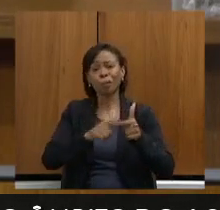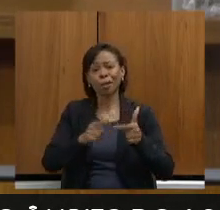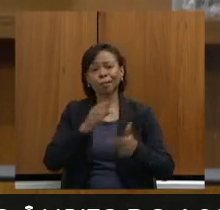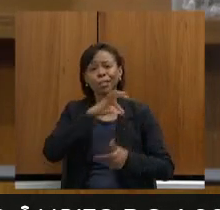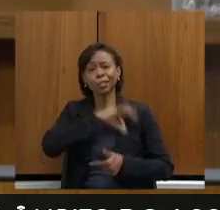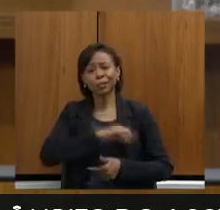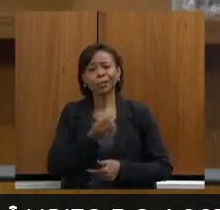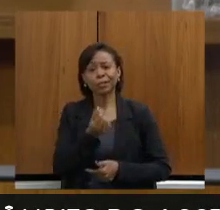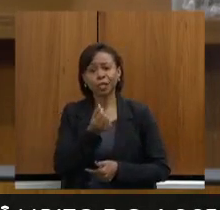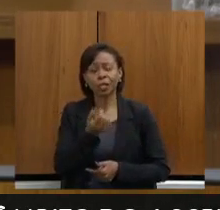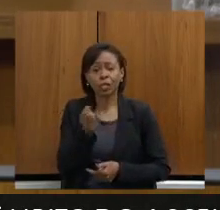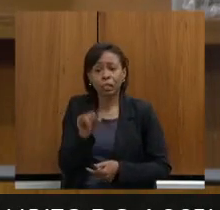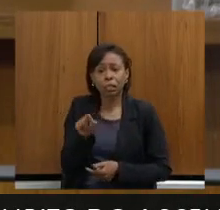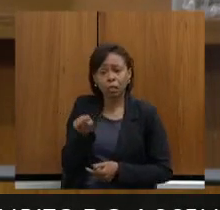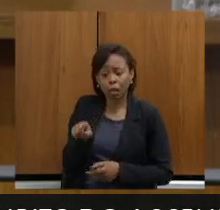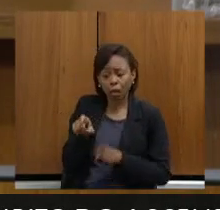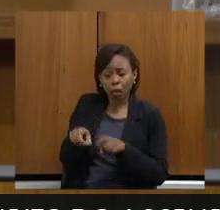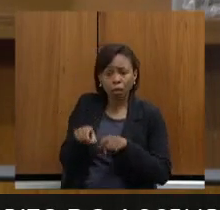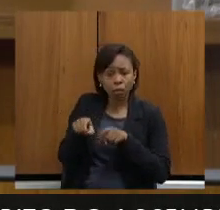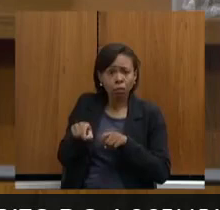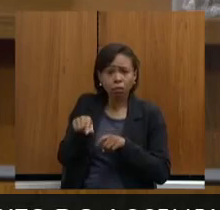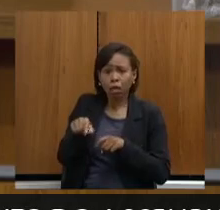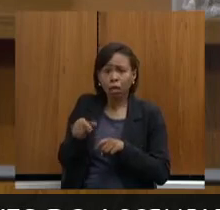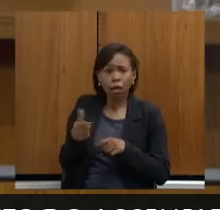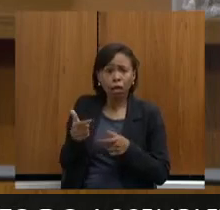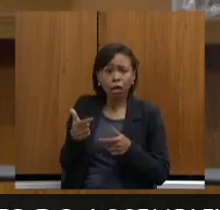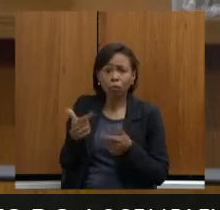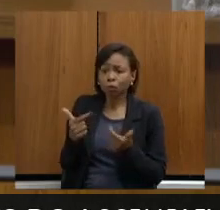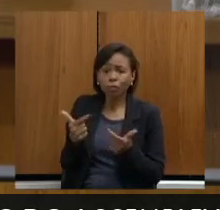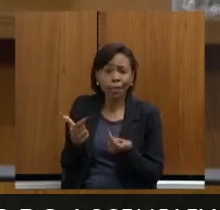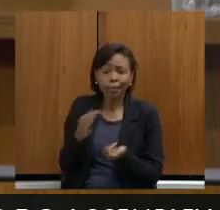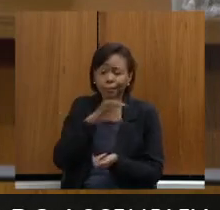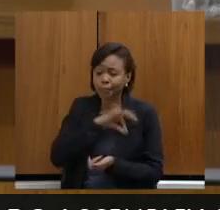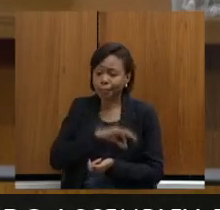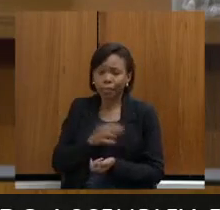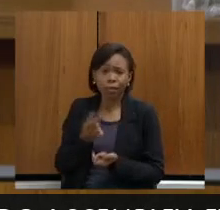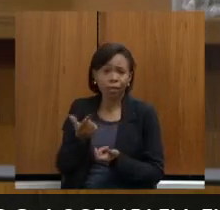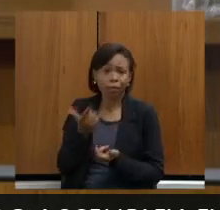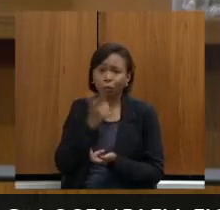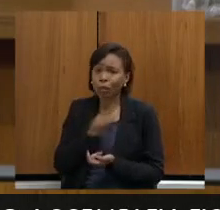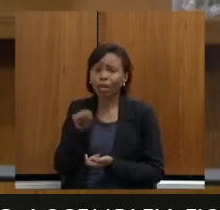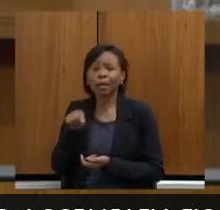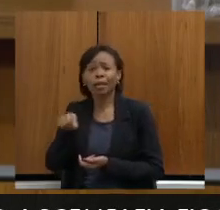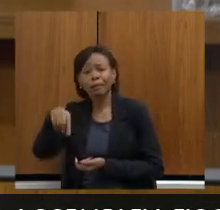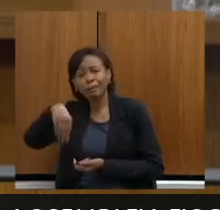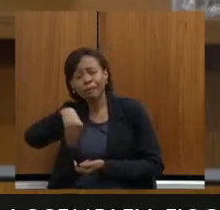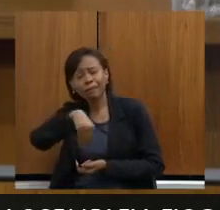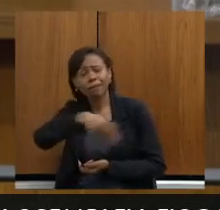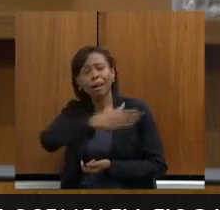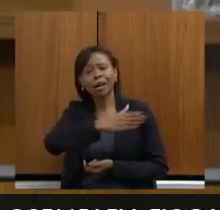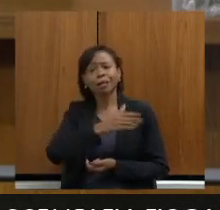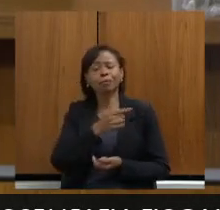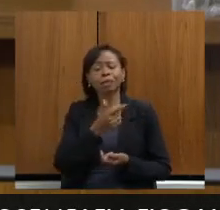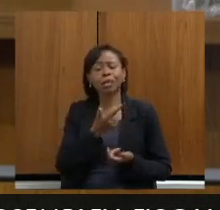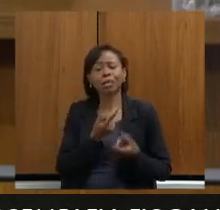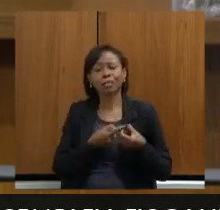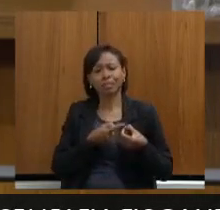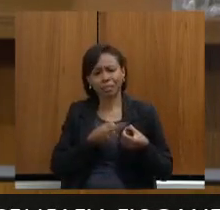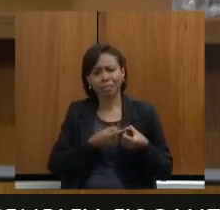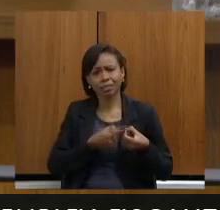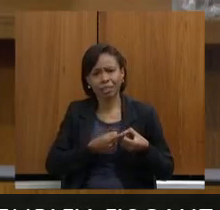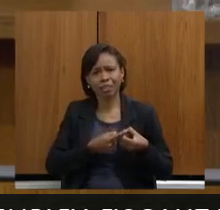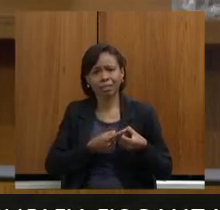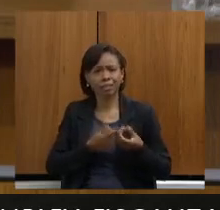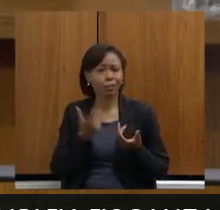familiar não consegue viver com dignidade no campo o que que ele faz ele vai pra Periferia da grande cidade e isso é muito comum